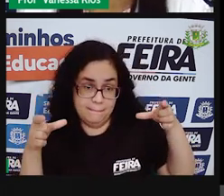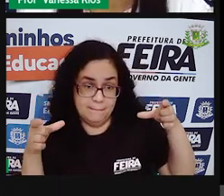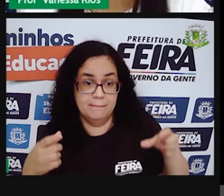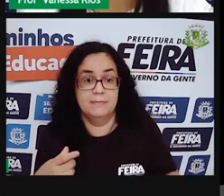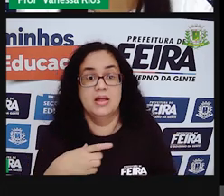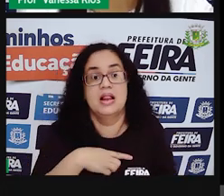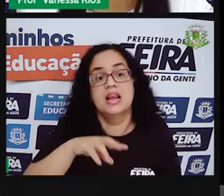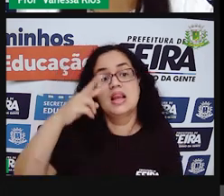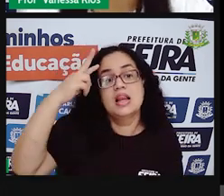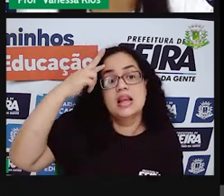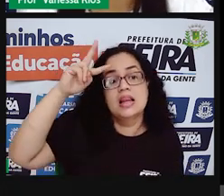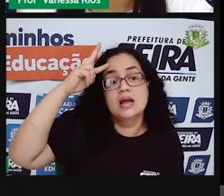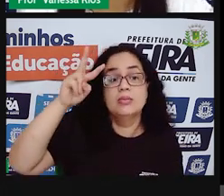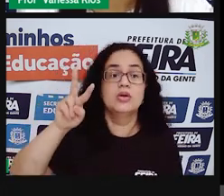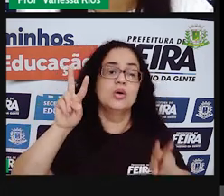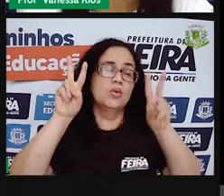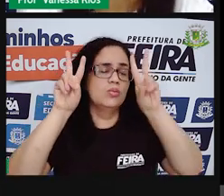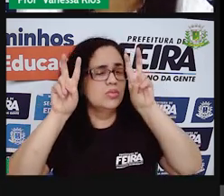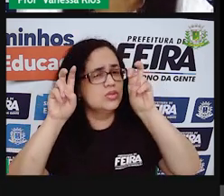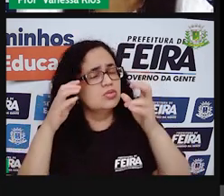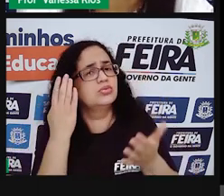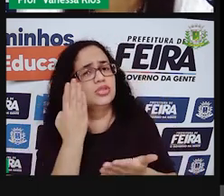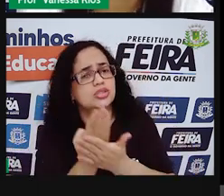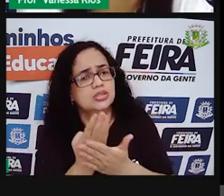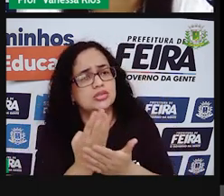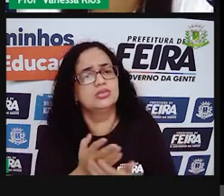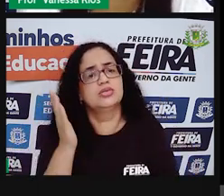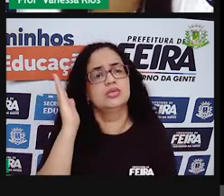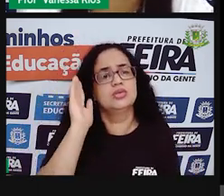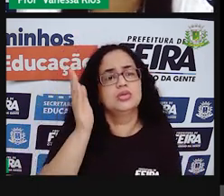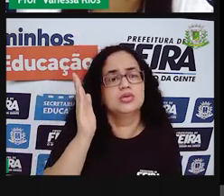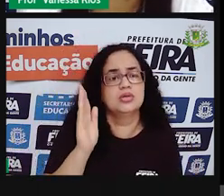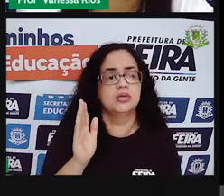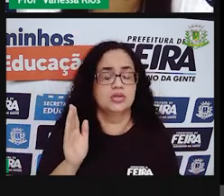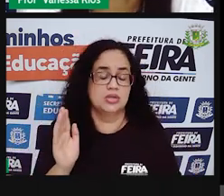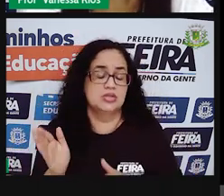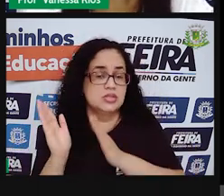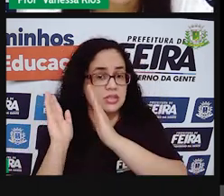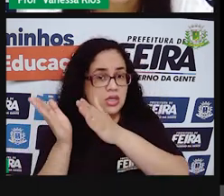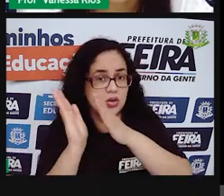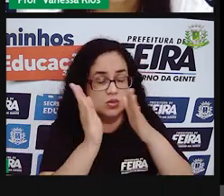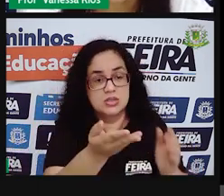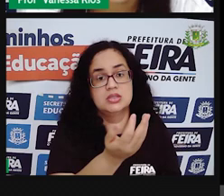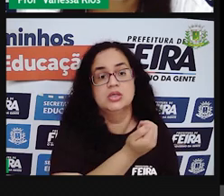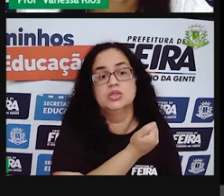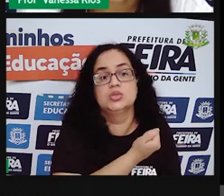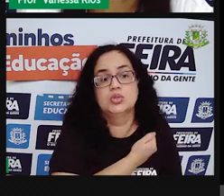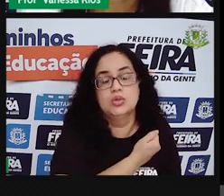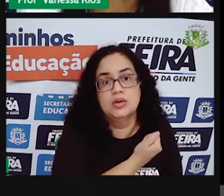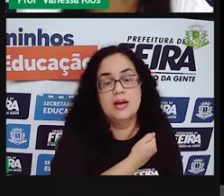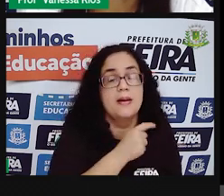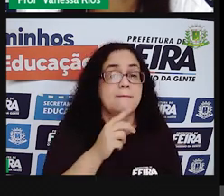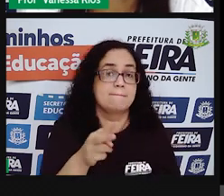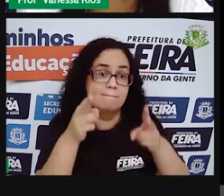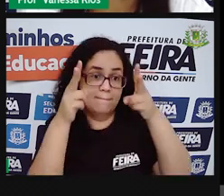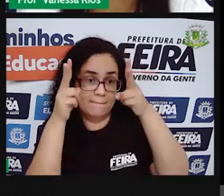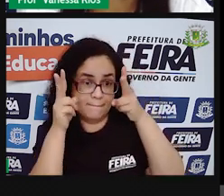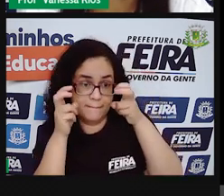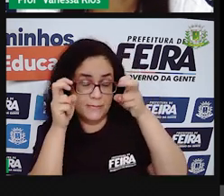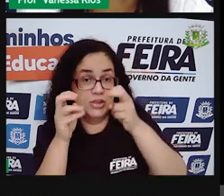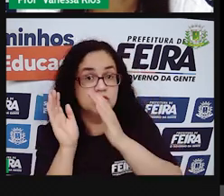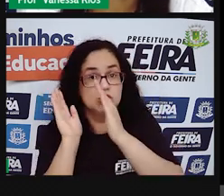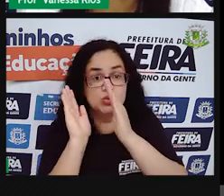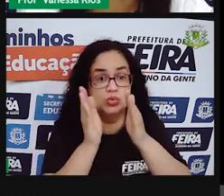a gente lembra aí de um assunto que a gente já estudou, que foi as sequências numéricas. Porque a gente percebeu aí que as